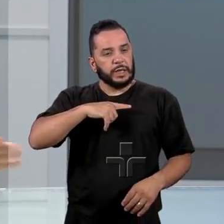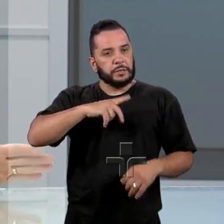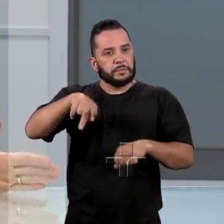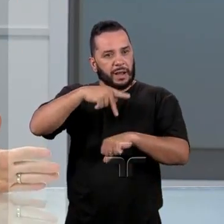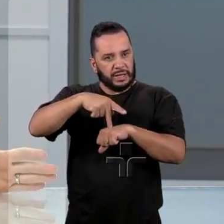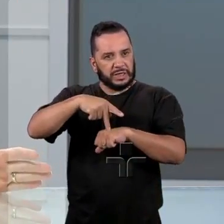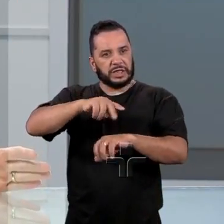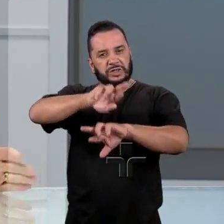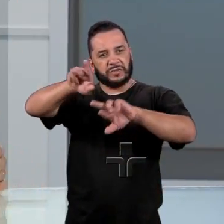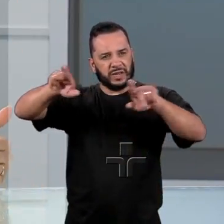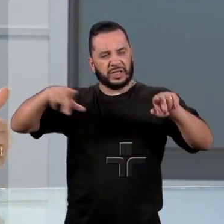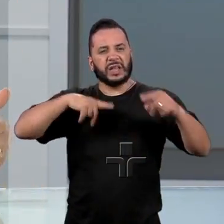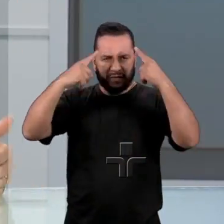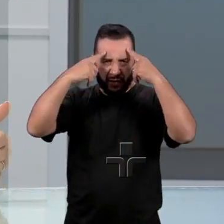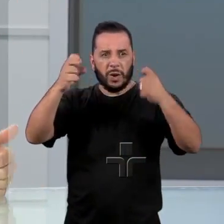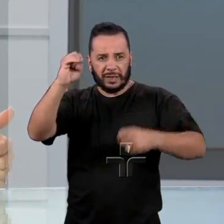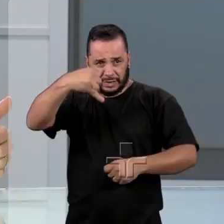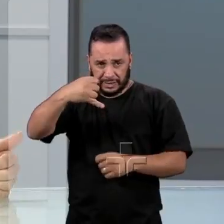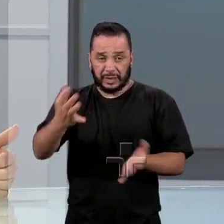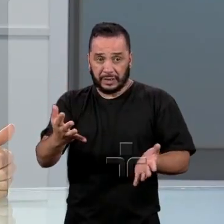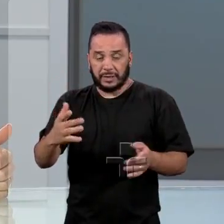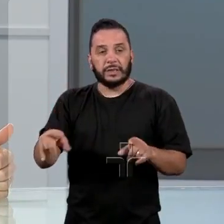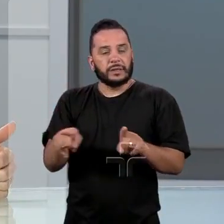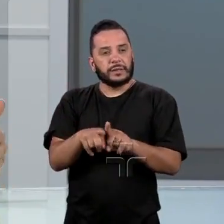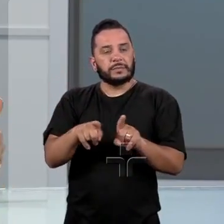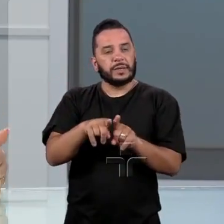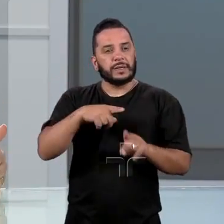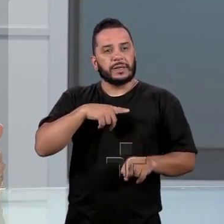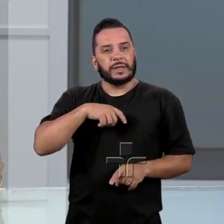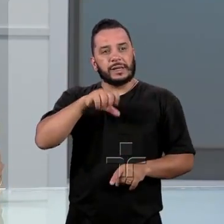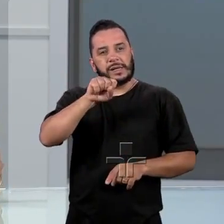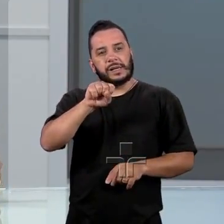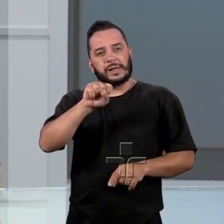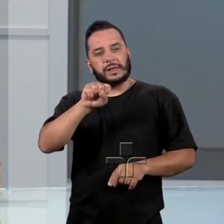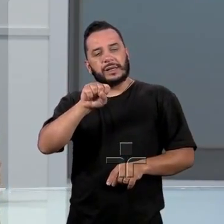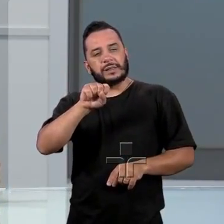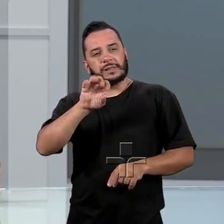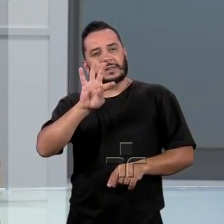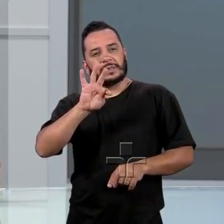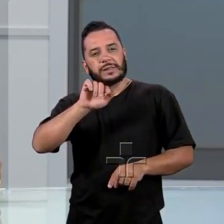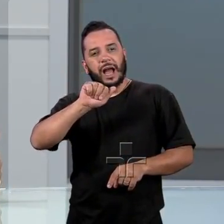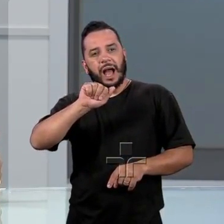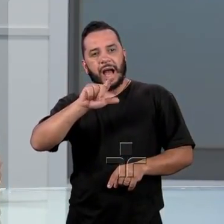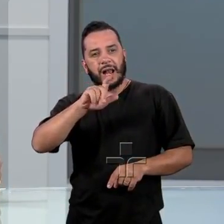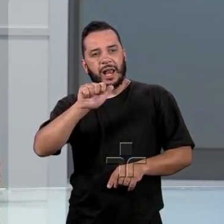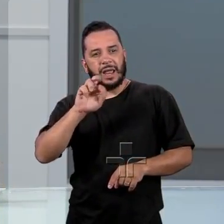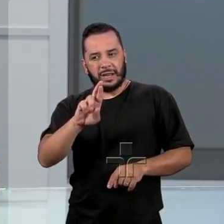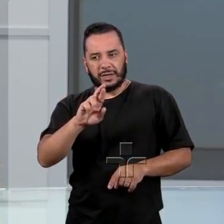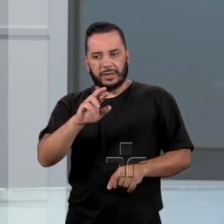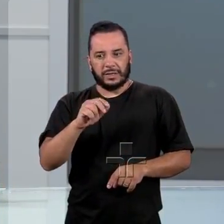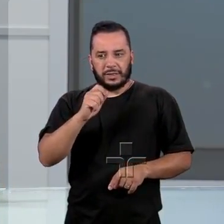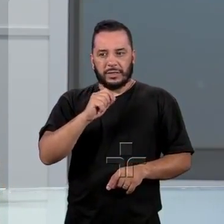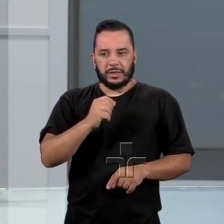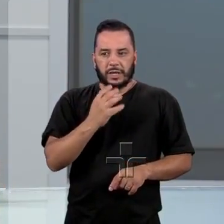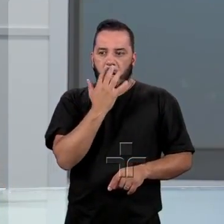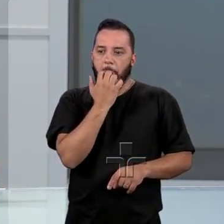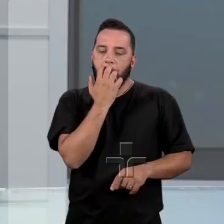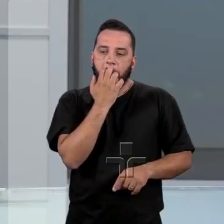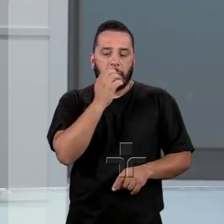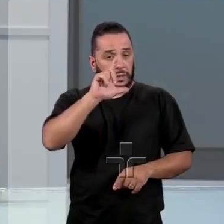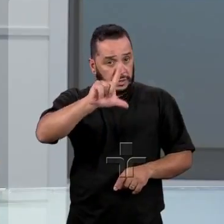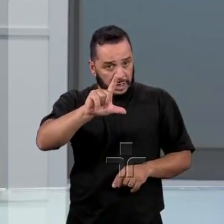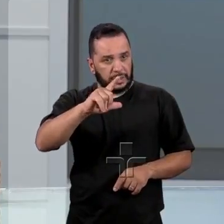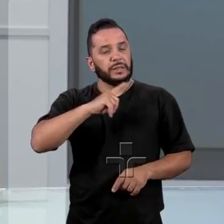com muita violência mesmo. O regime stalinista, ele foi responsável por milhões de mortes, sim, nos gulags,